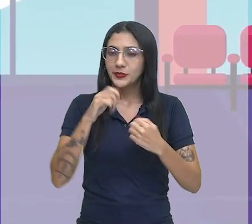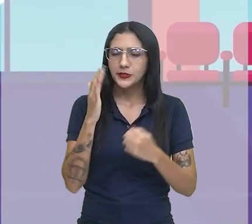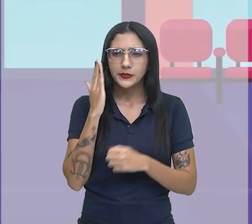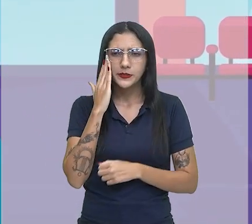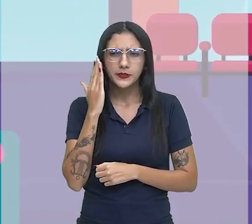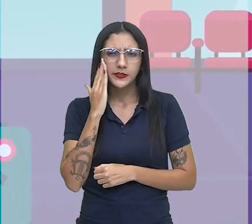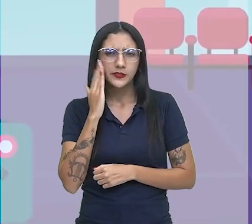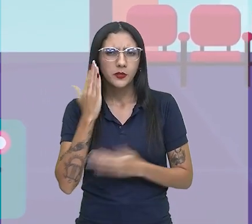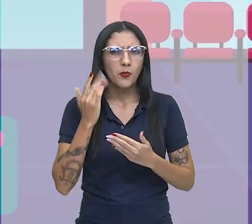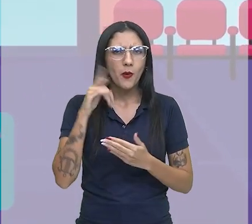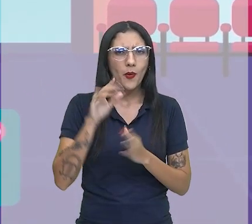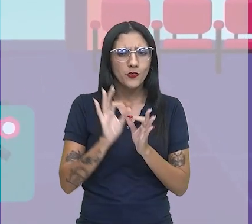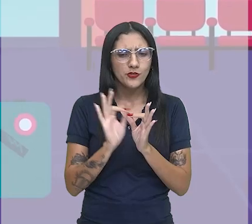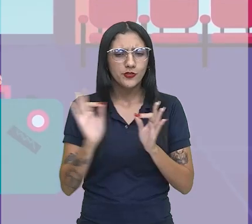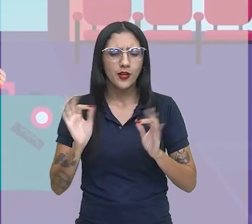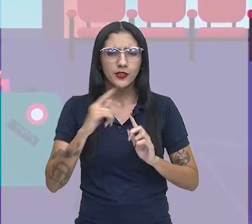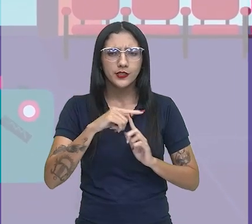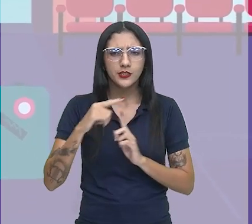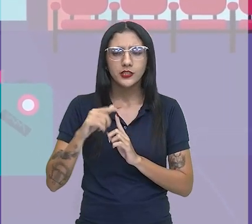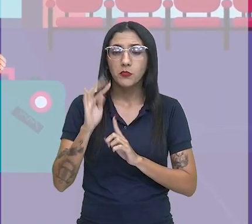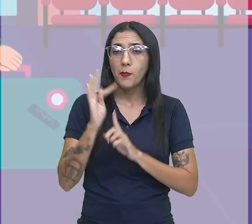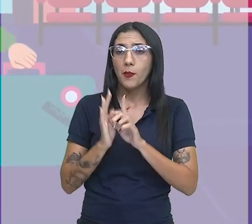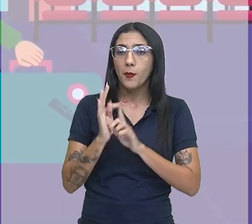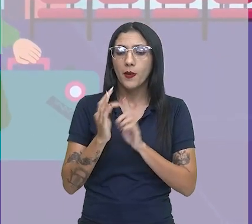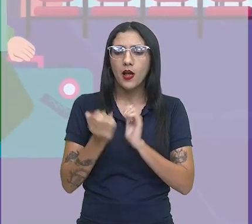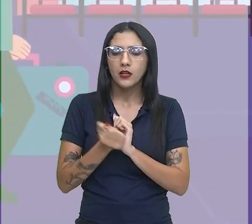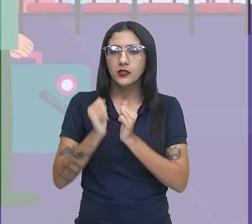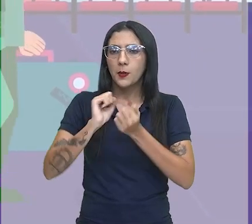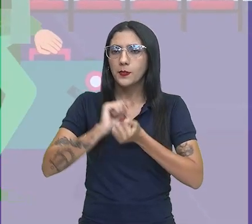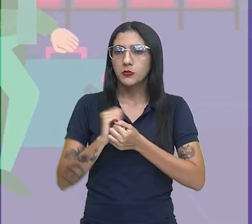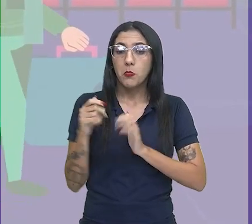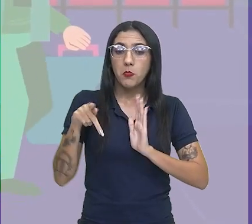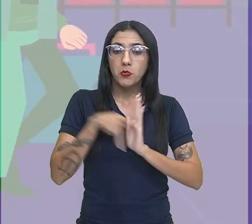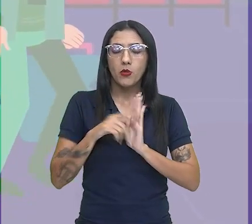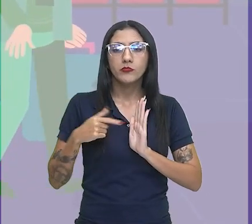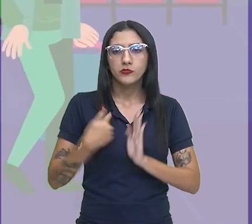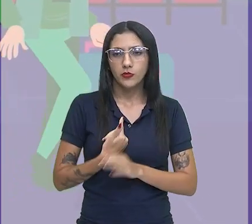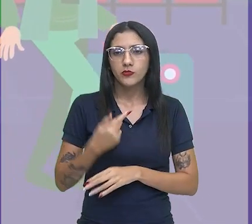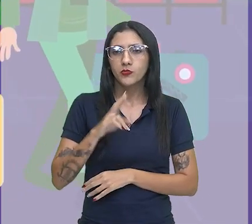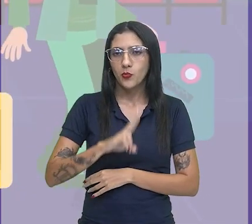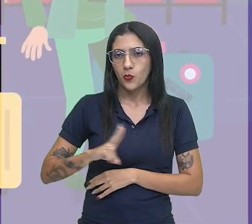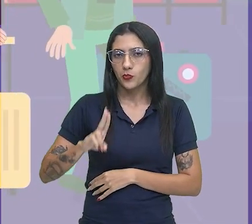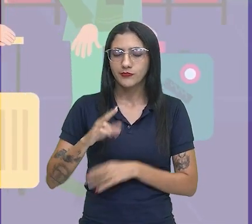as distâncias e a temperatura, convertendo-as para o nosso sistema de medição.